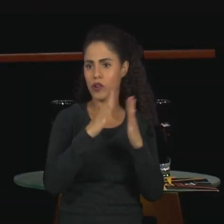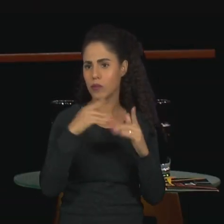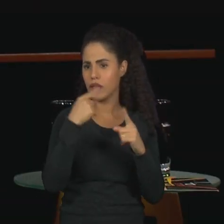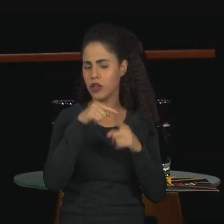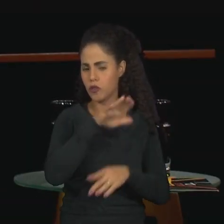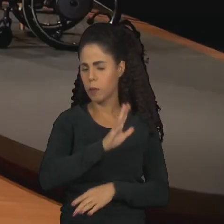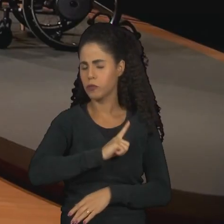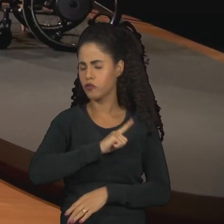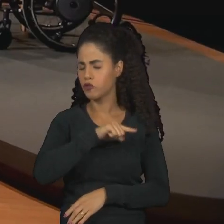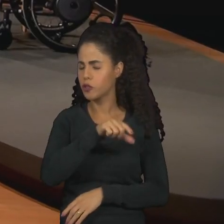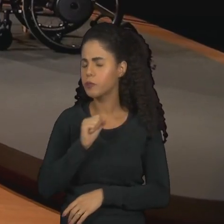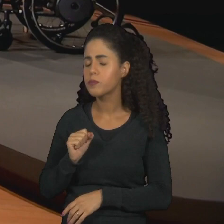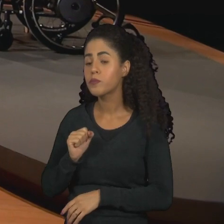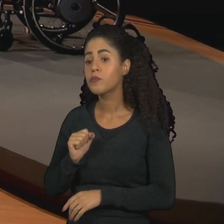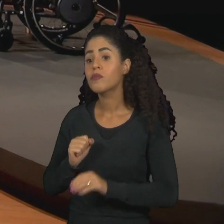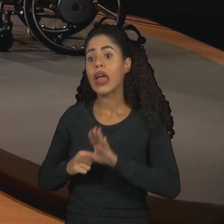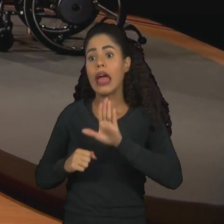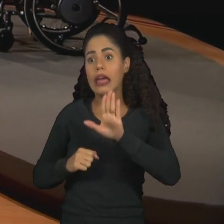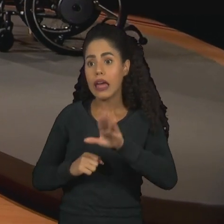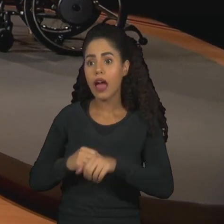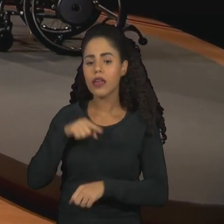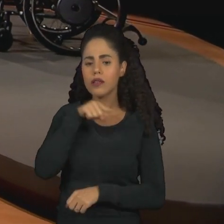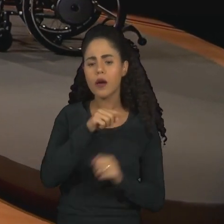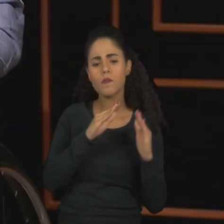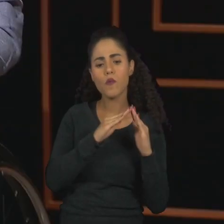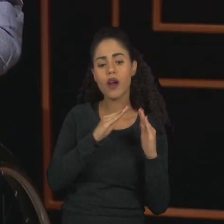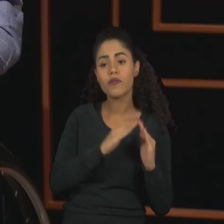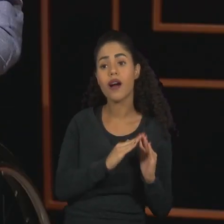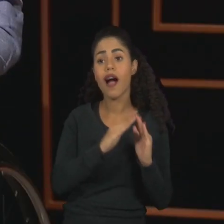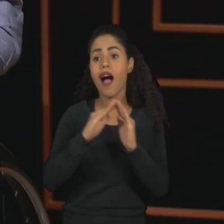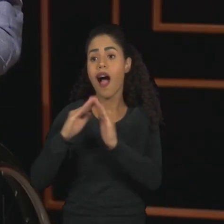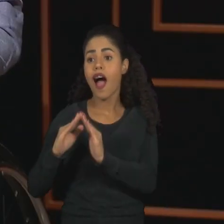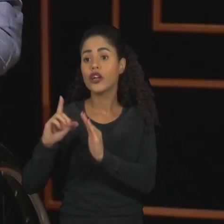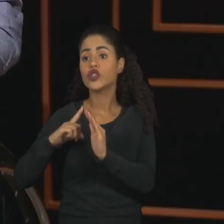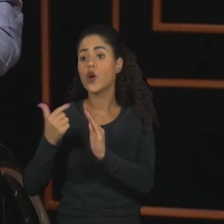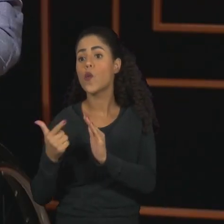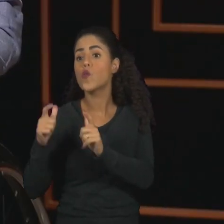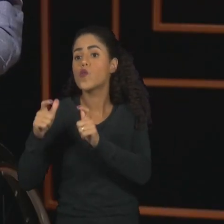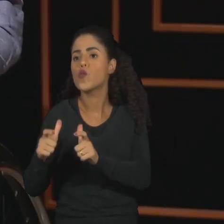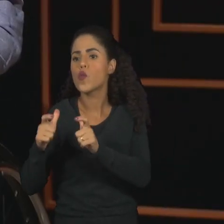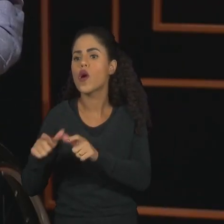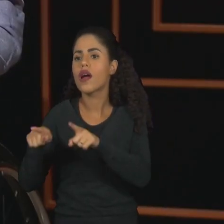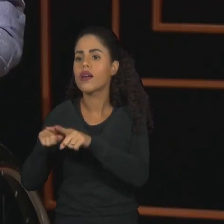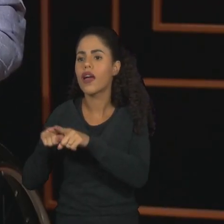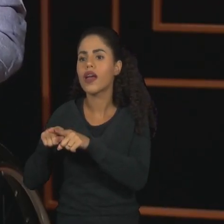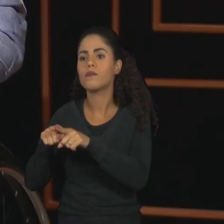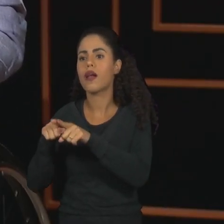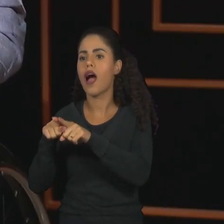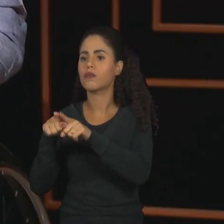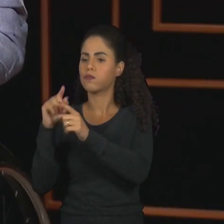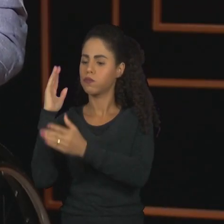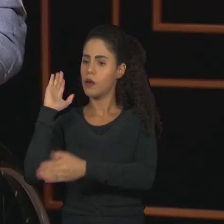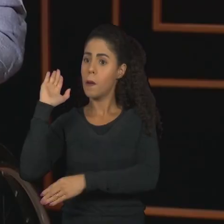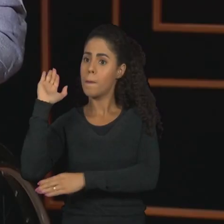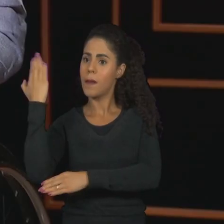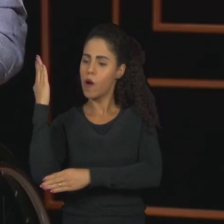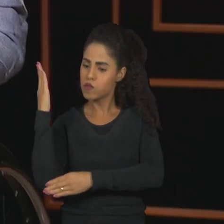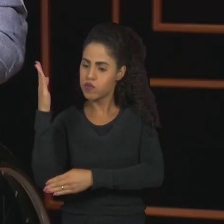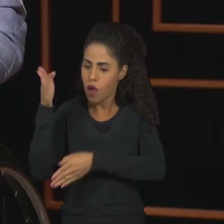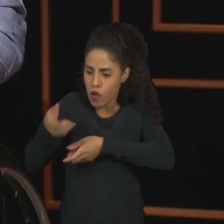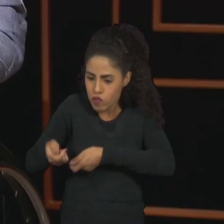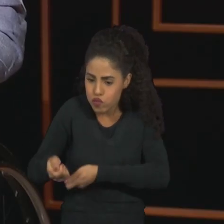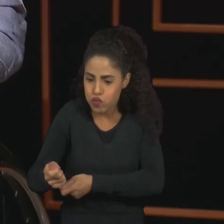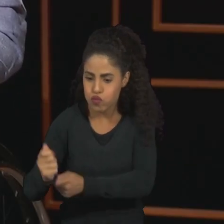tal. E aí, ao lado, tinha uma marcenaria. Então, eu vivia indo na